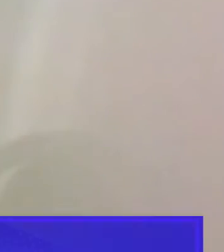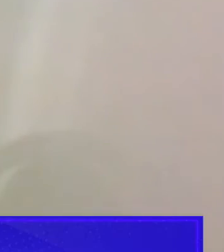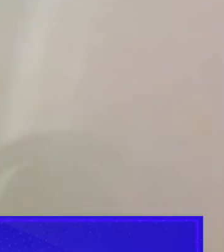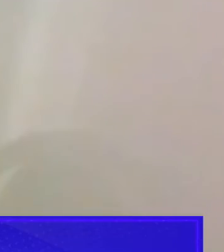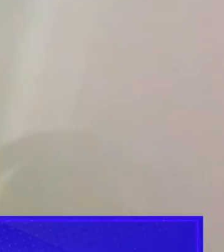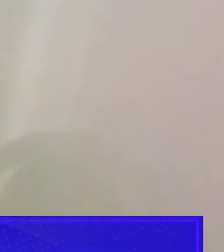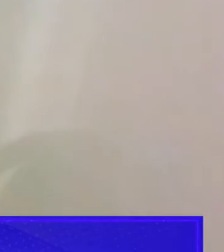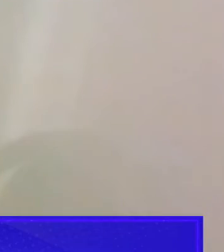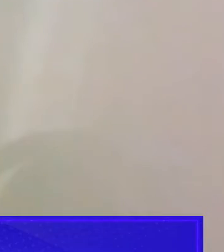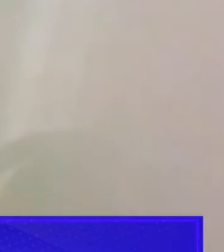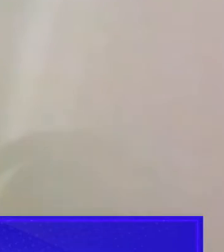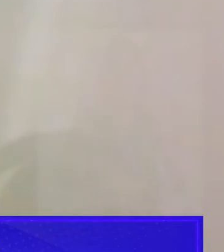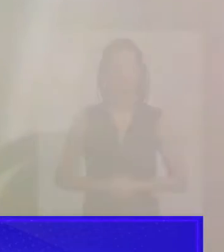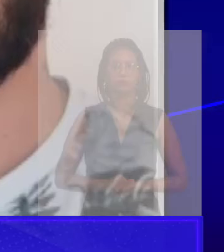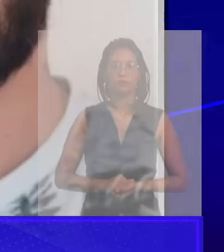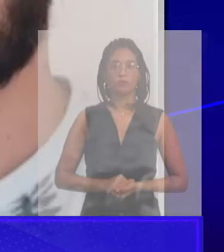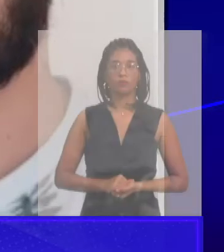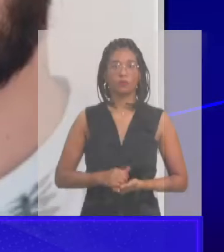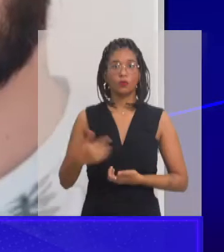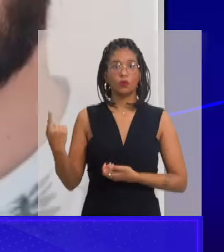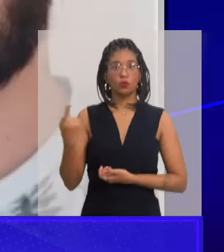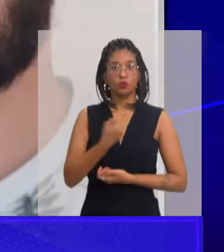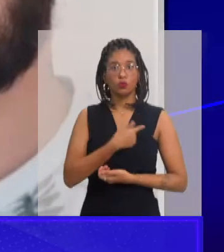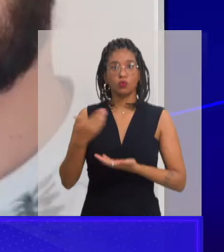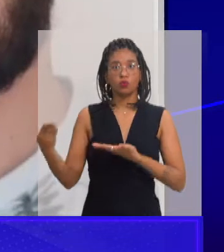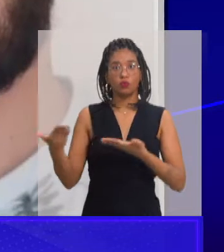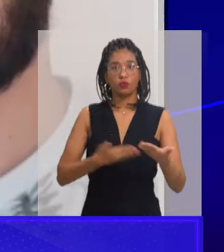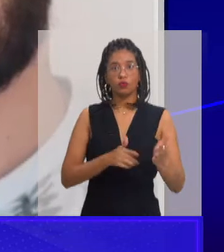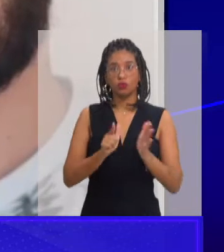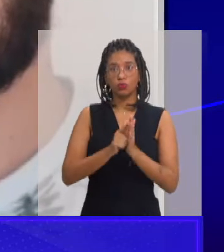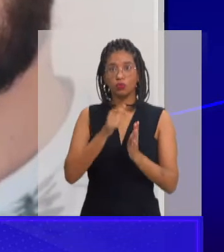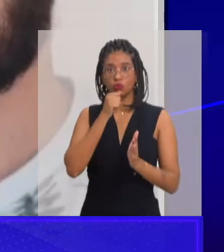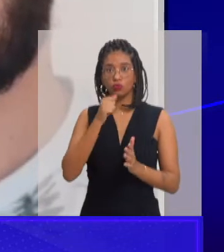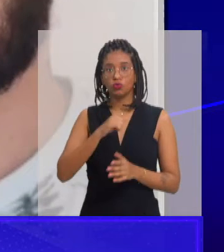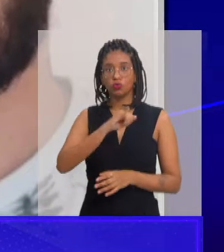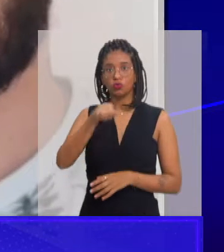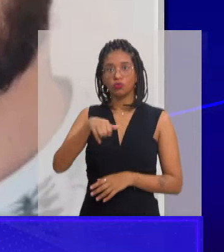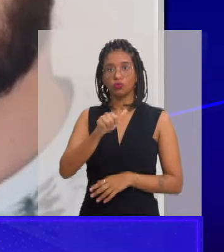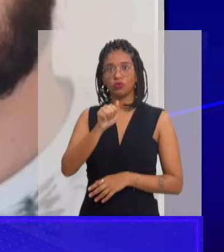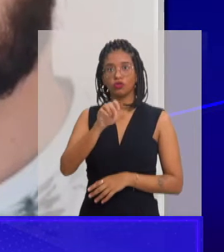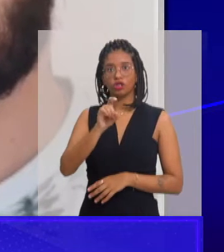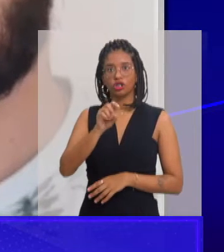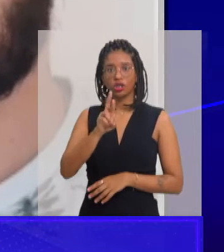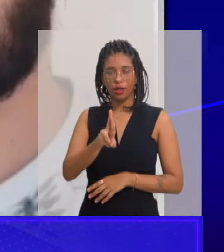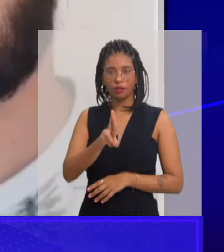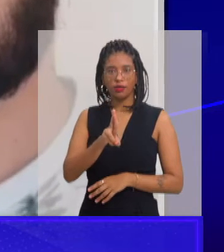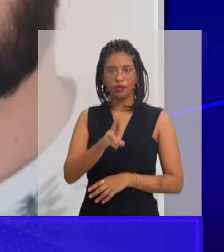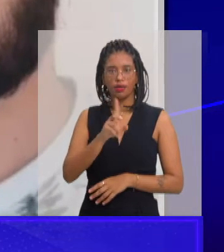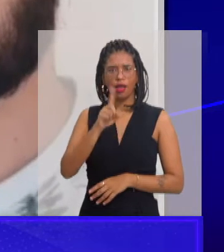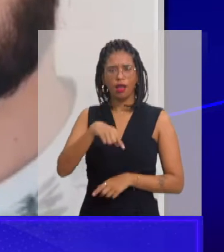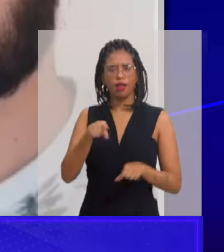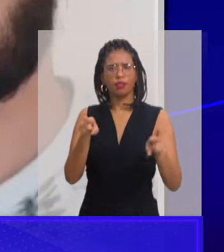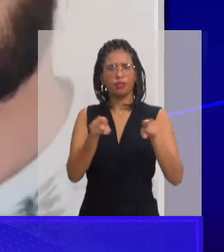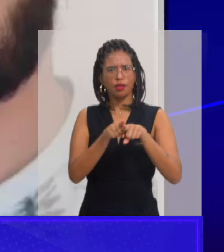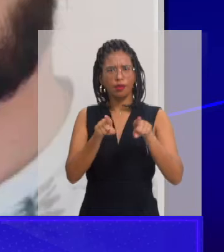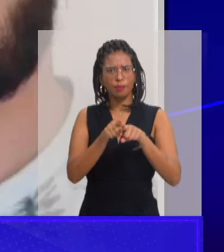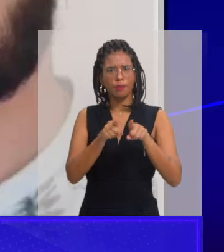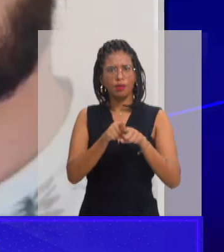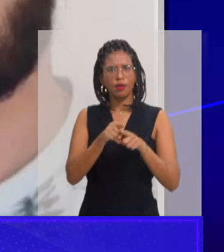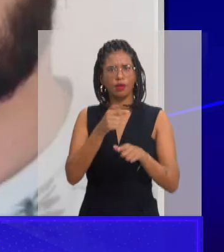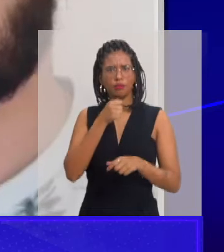O nosso convidado de hoje é o jornalista Jader Damasceno. Ele que é também apresentador aqui na TV